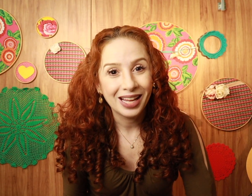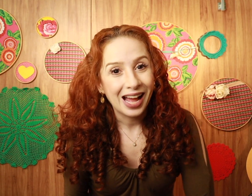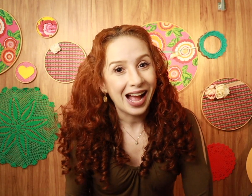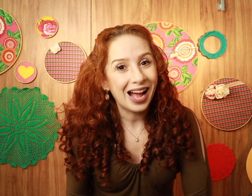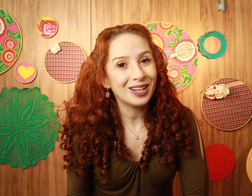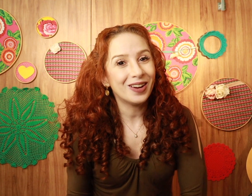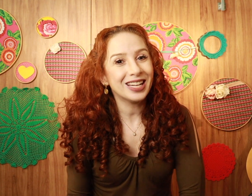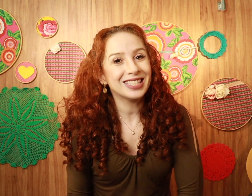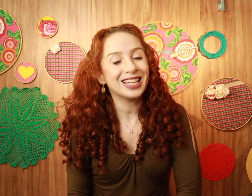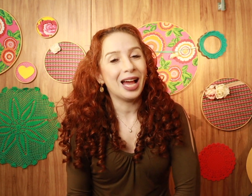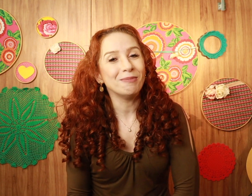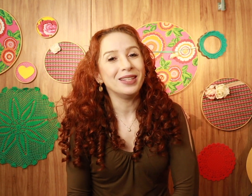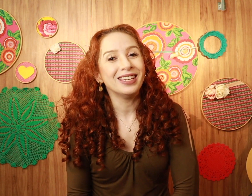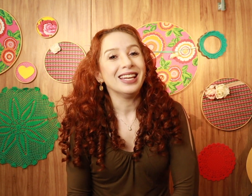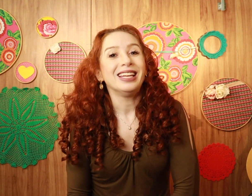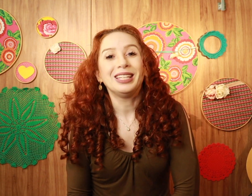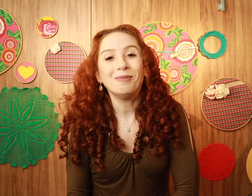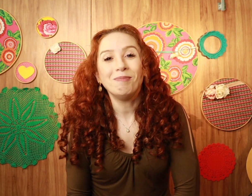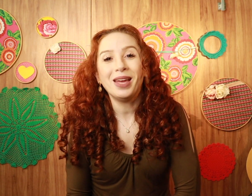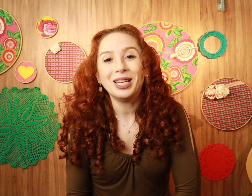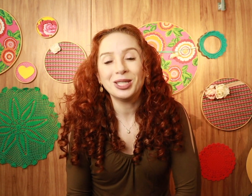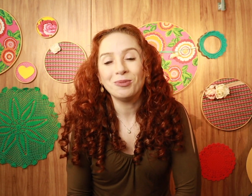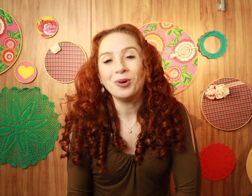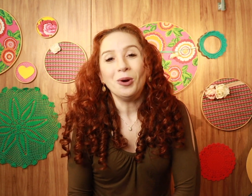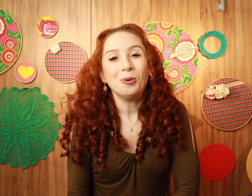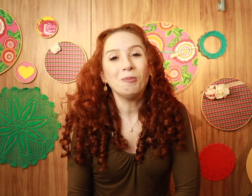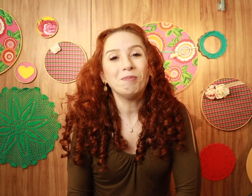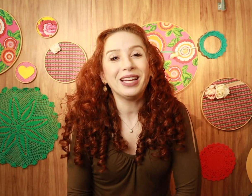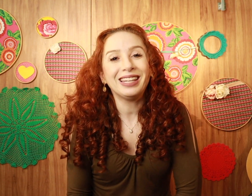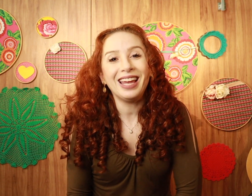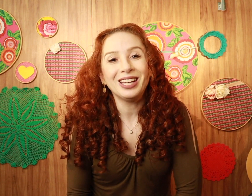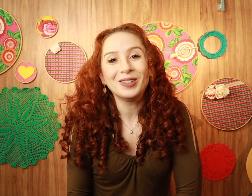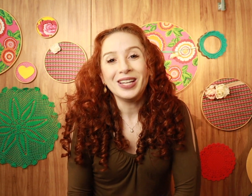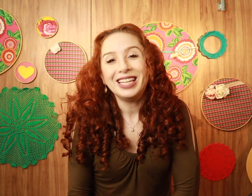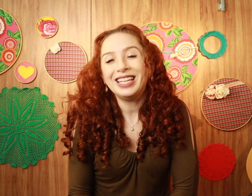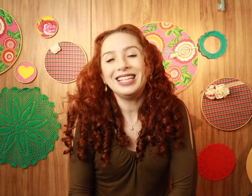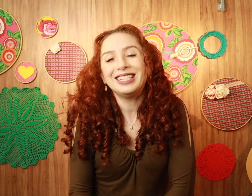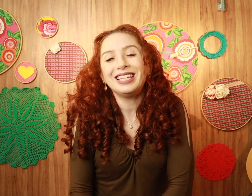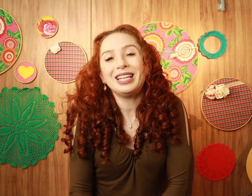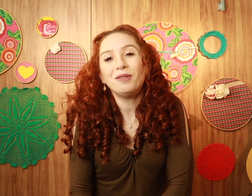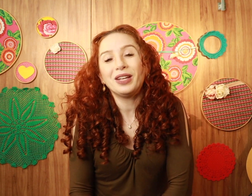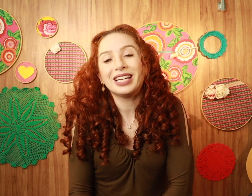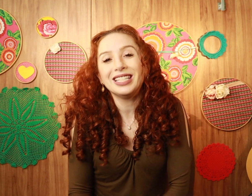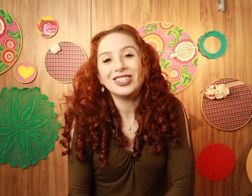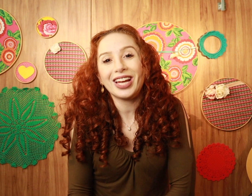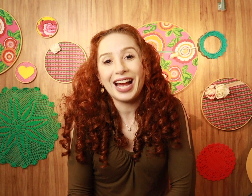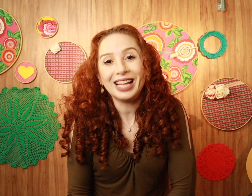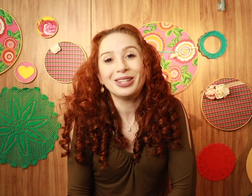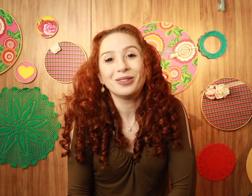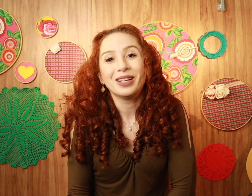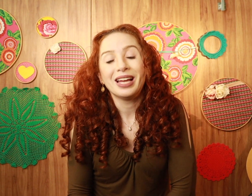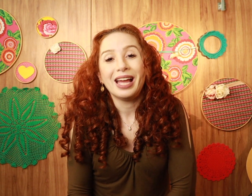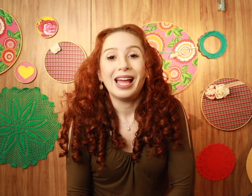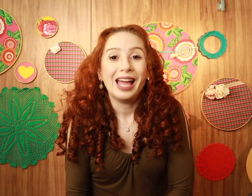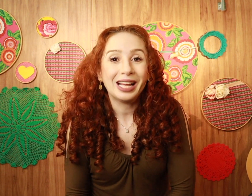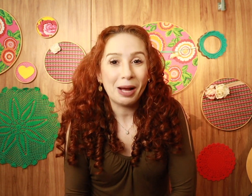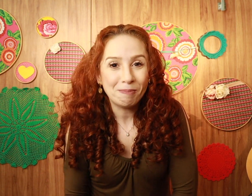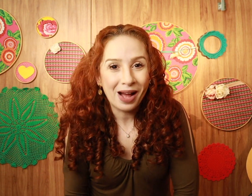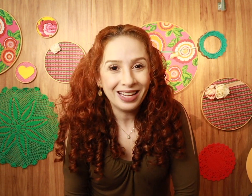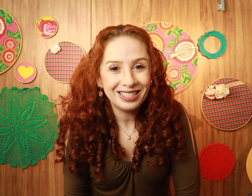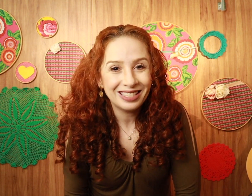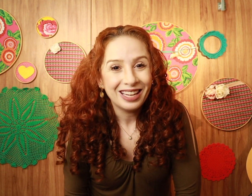entanto, agora sabe que mesmo um pequeno e insignificante rato